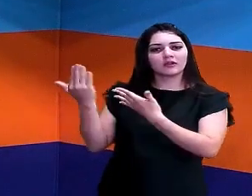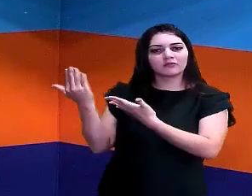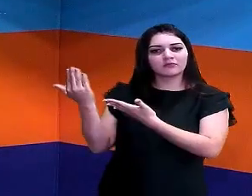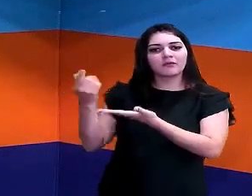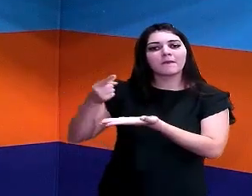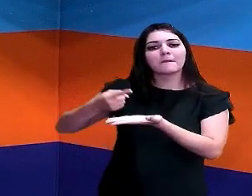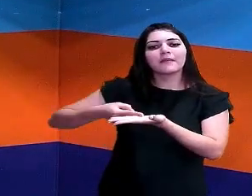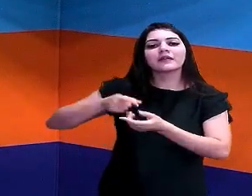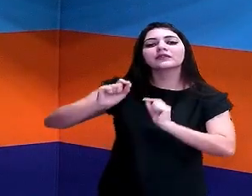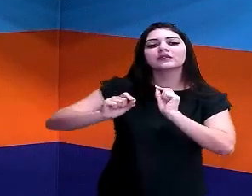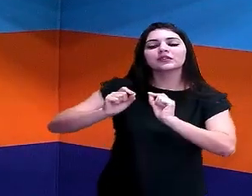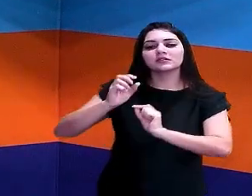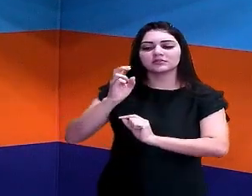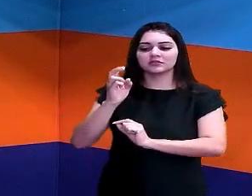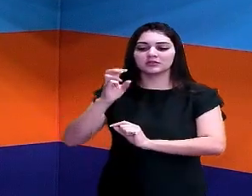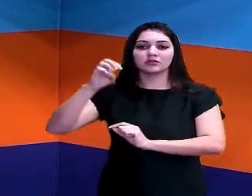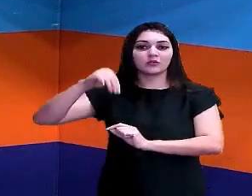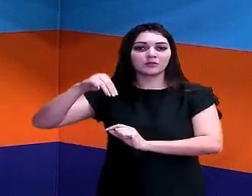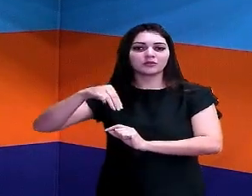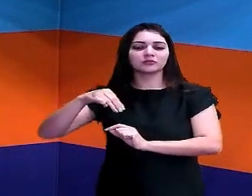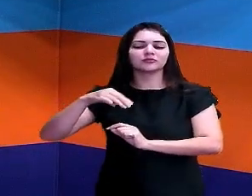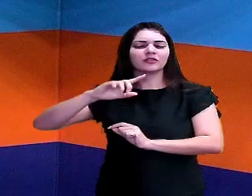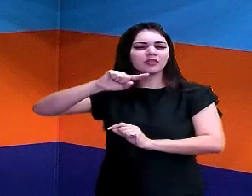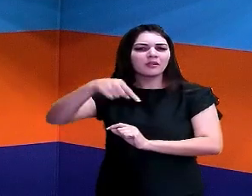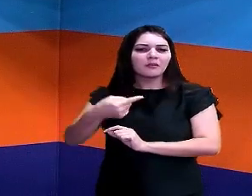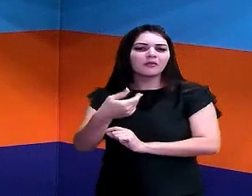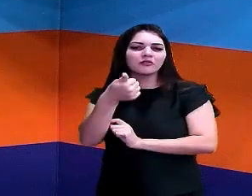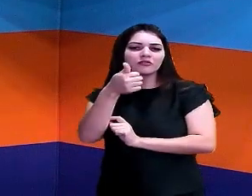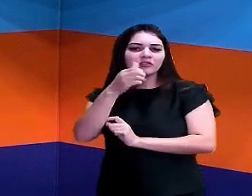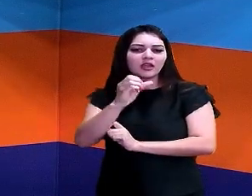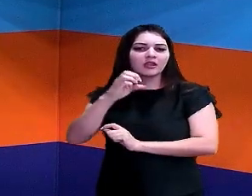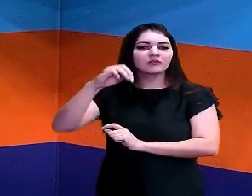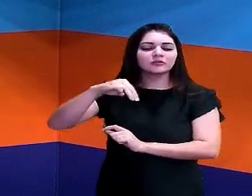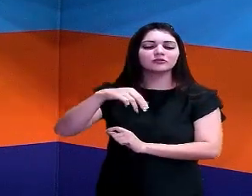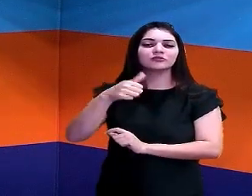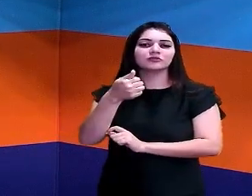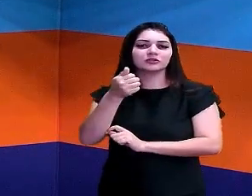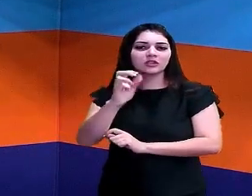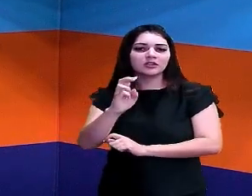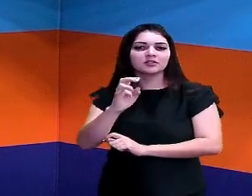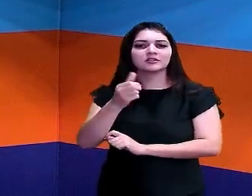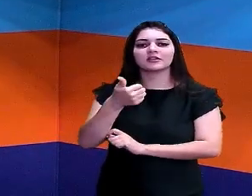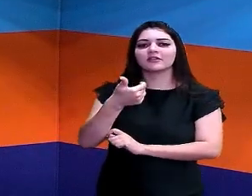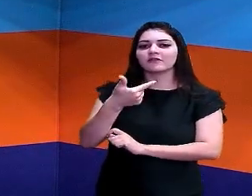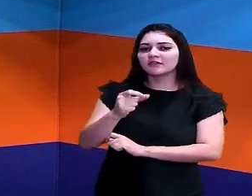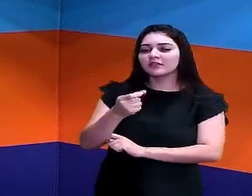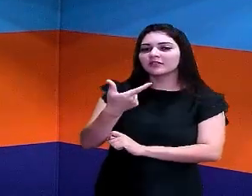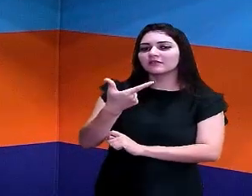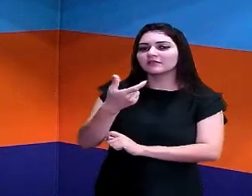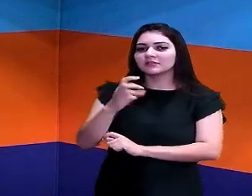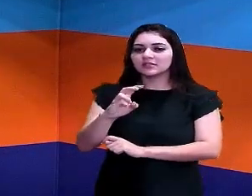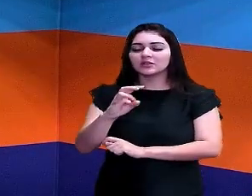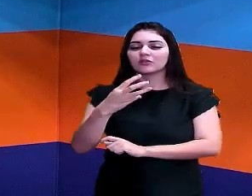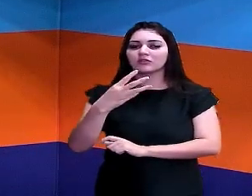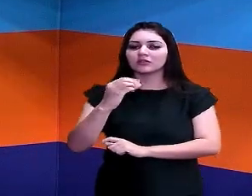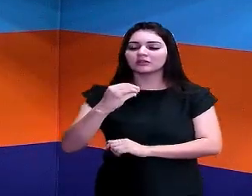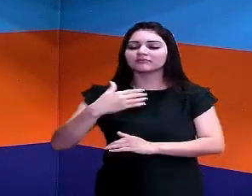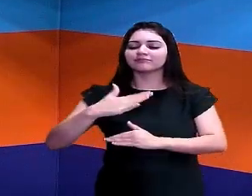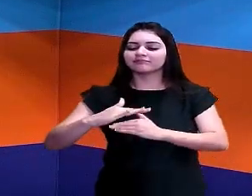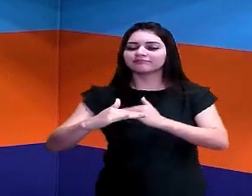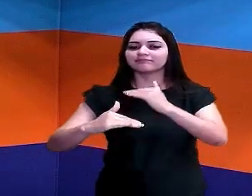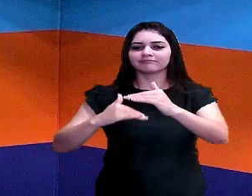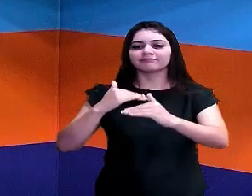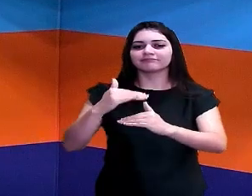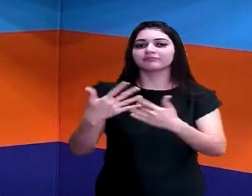marcando 5 minutos, 10 minutos, 15, 20, 25, 30 e assim por